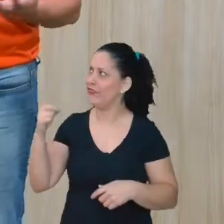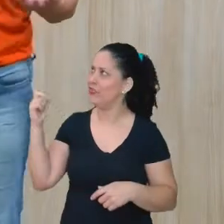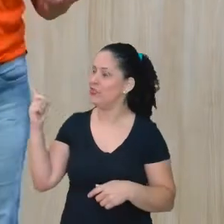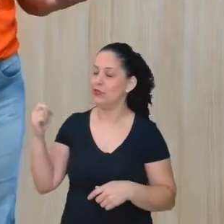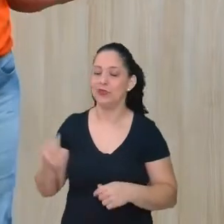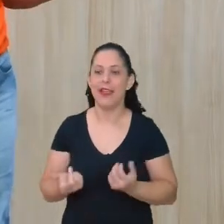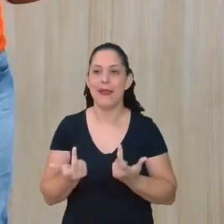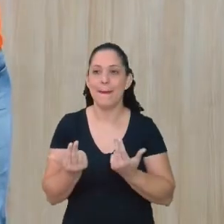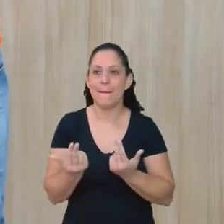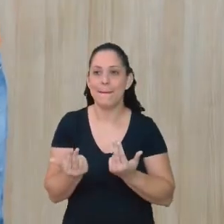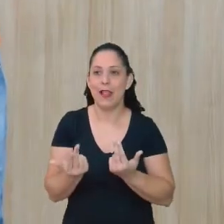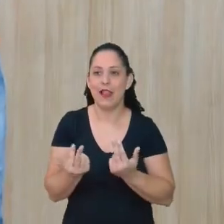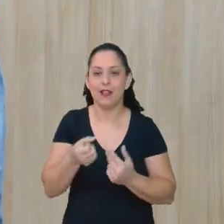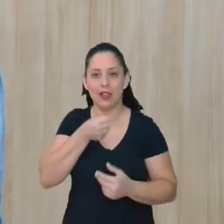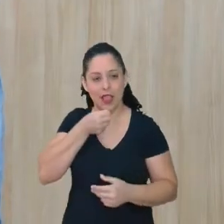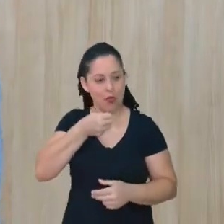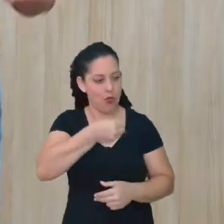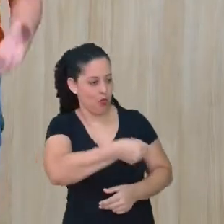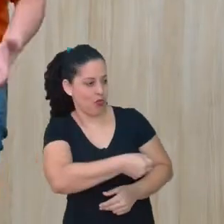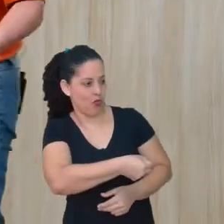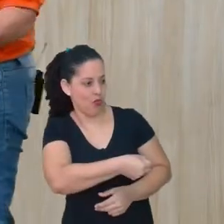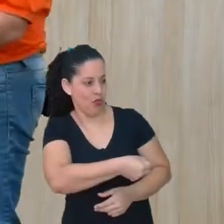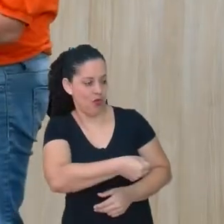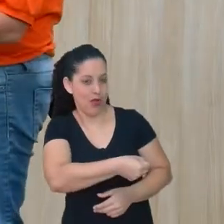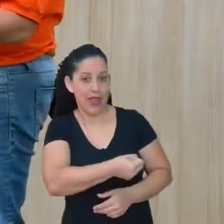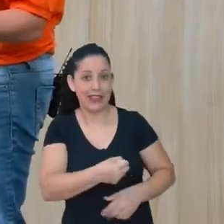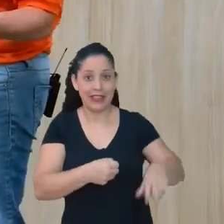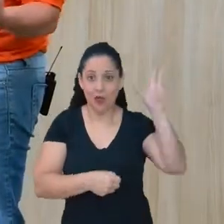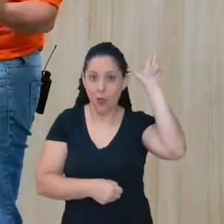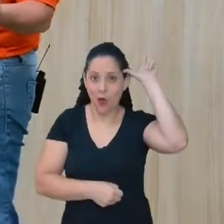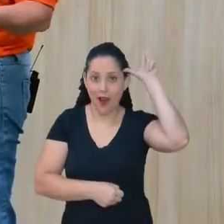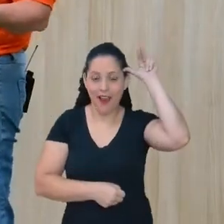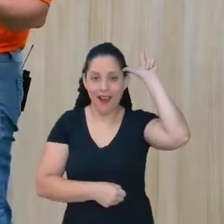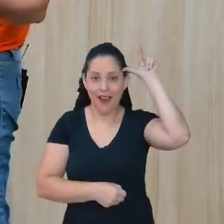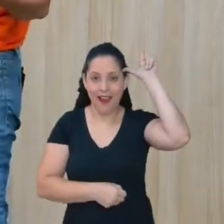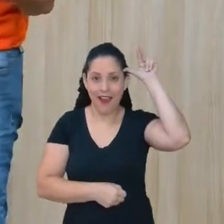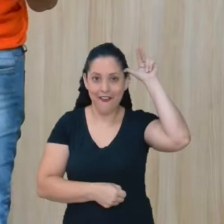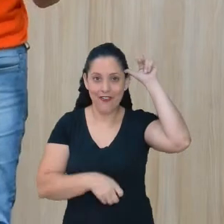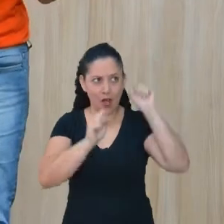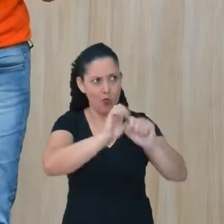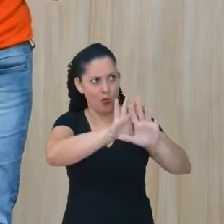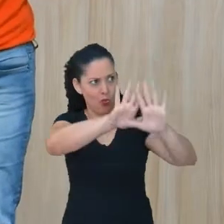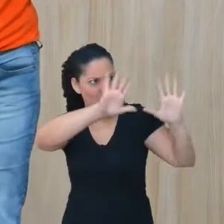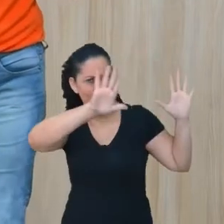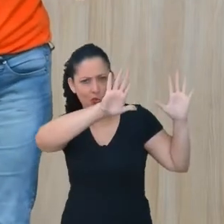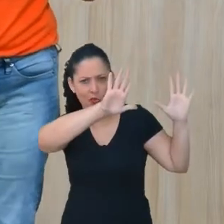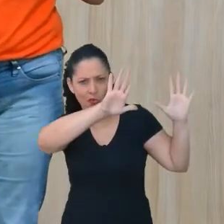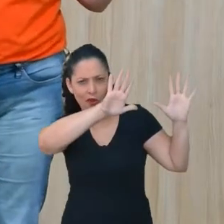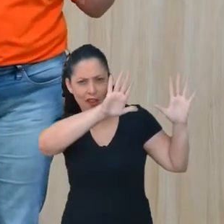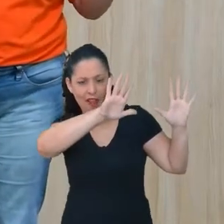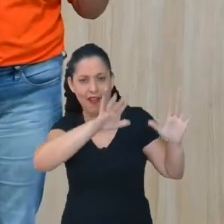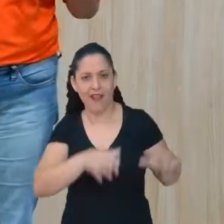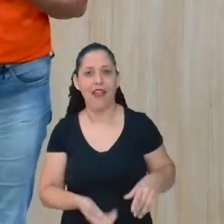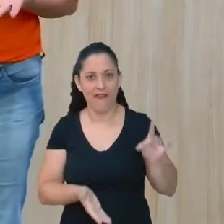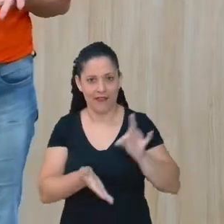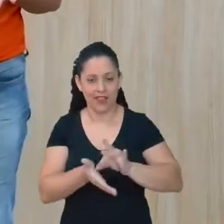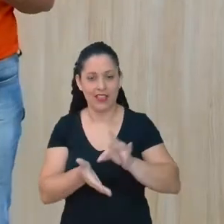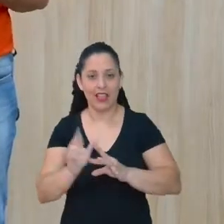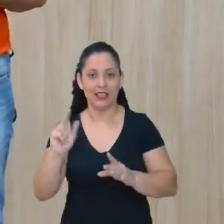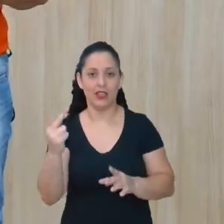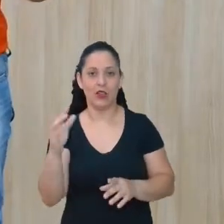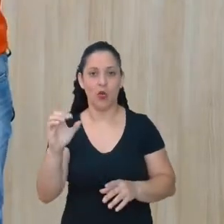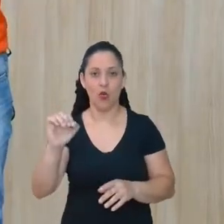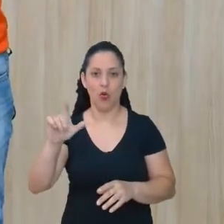um o cavalo texto, que é né? holográfico. Na verdade, ele parece uma holografia. Eu acho que é uma Parece holografia. Acho que não é nem um vídeo, é uma